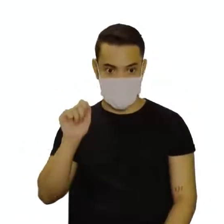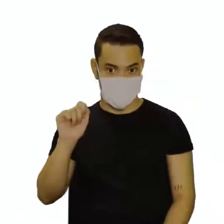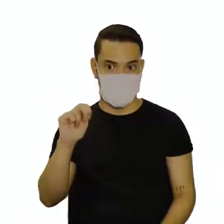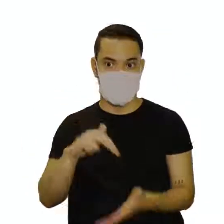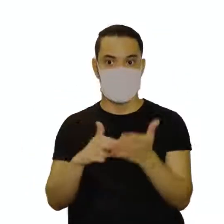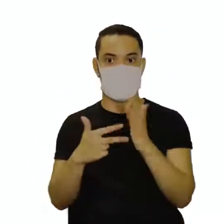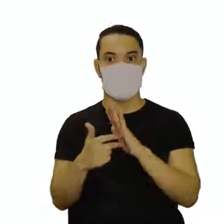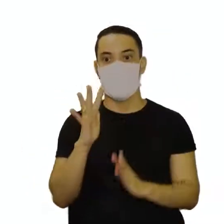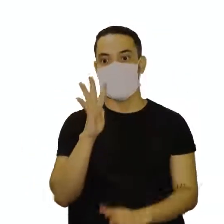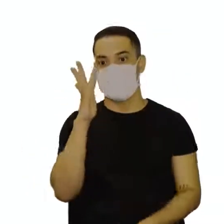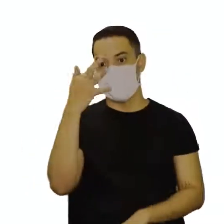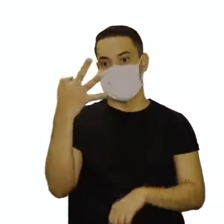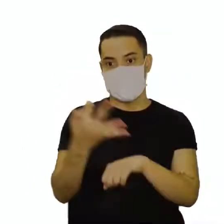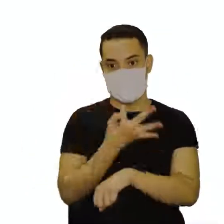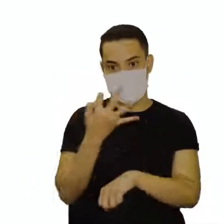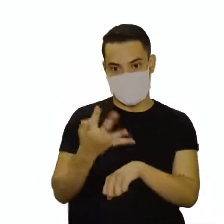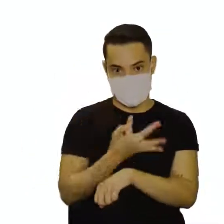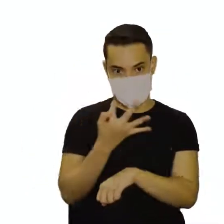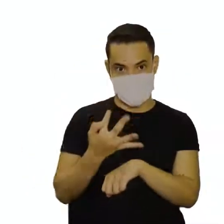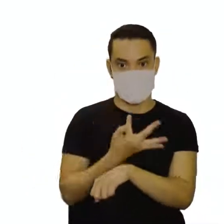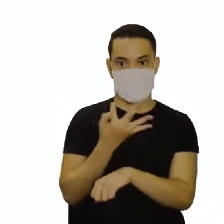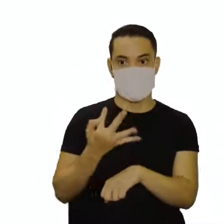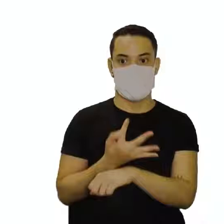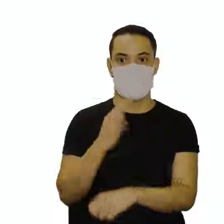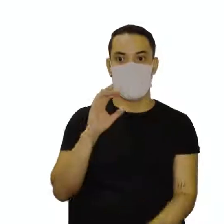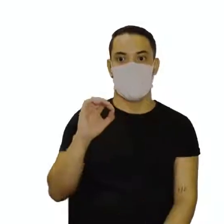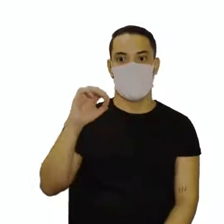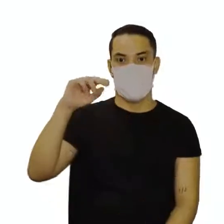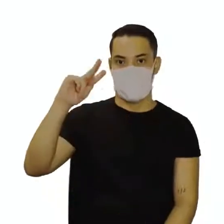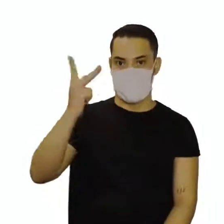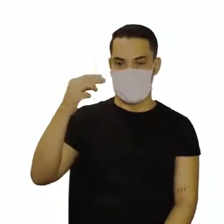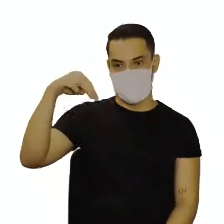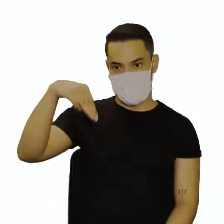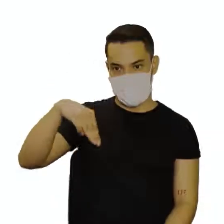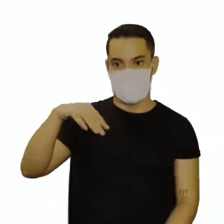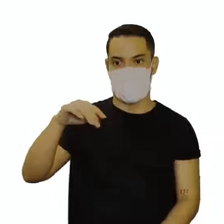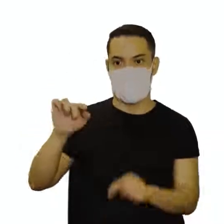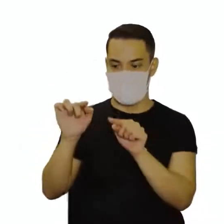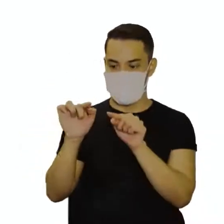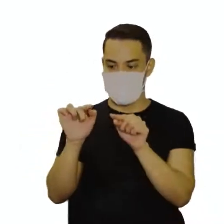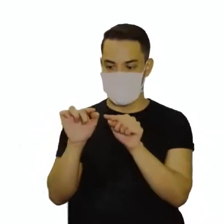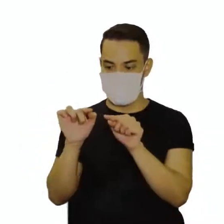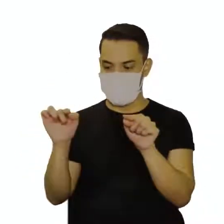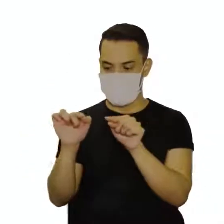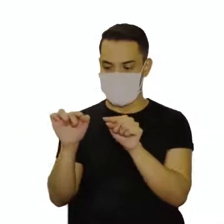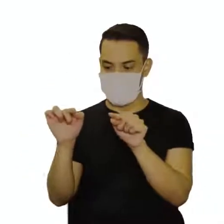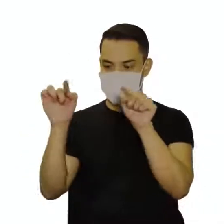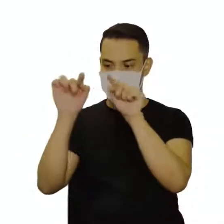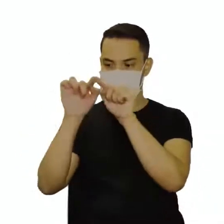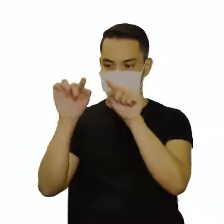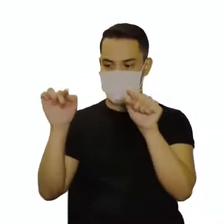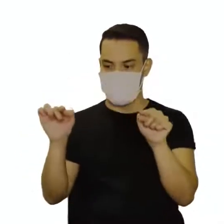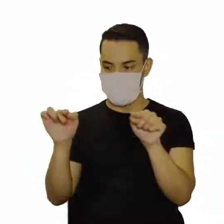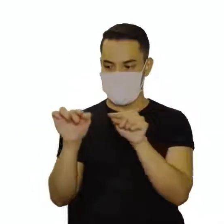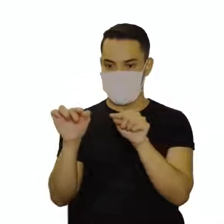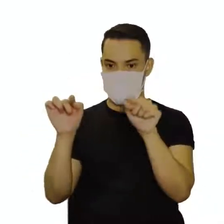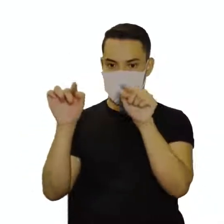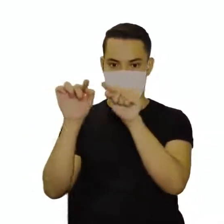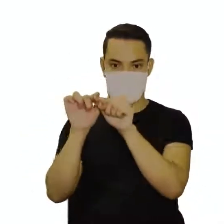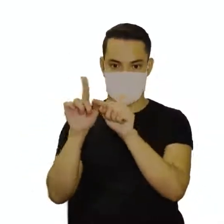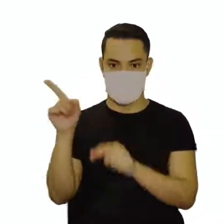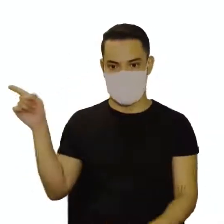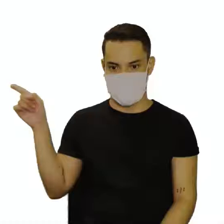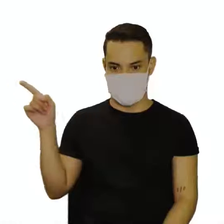R, cuja unidade é o ohm, é uma letra grega, tá? É tipo uma ferradurinha que você tem que fazer, lógico que nunca